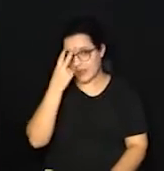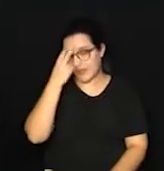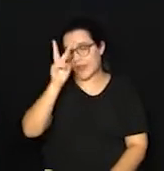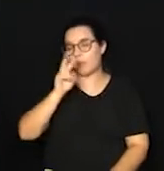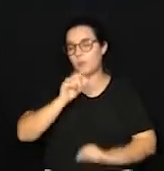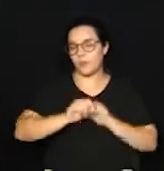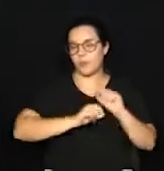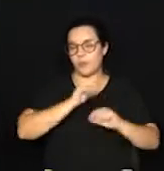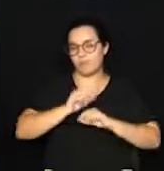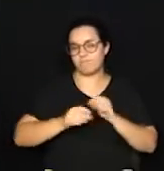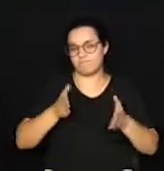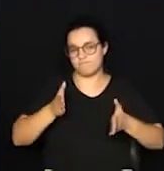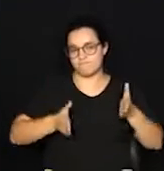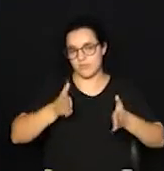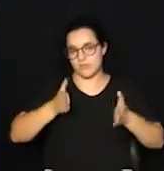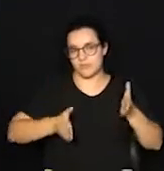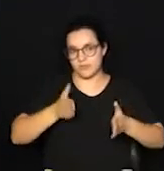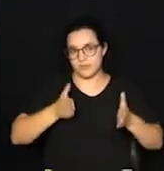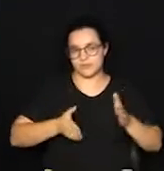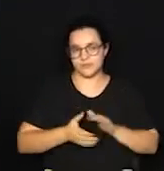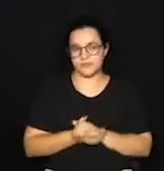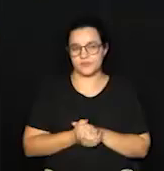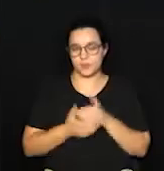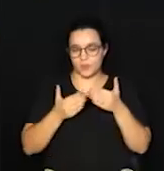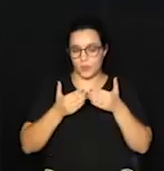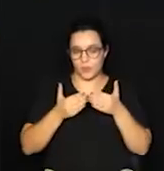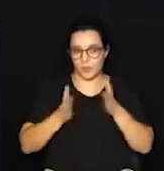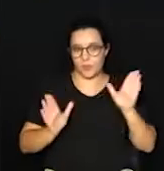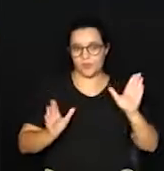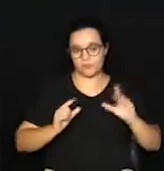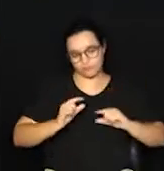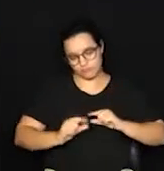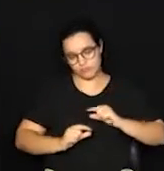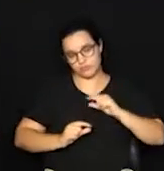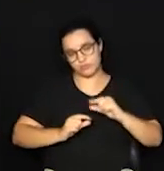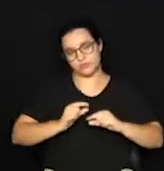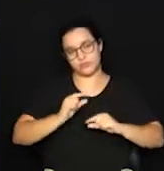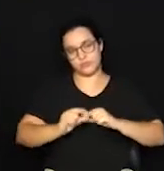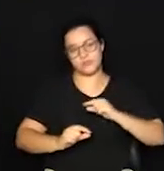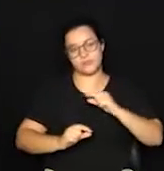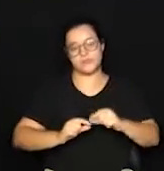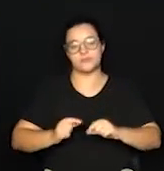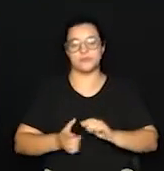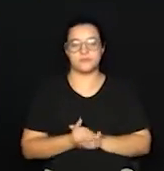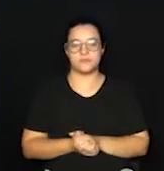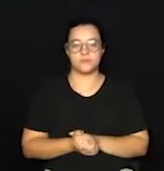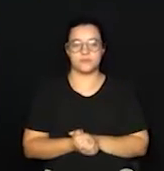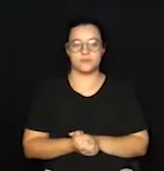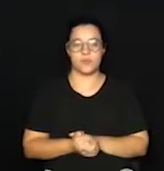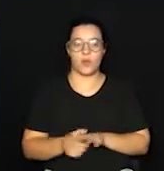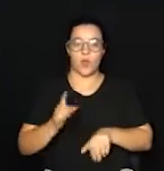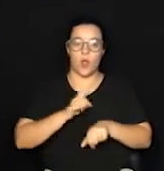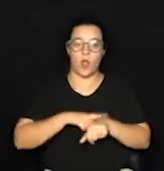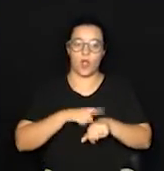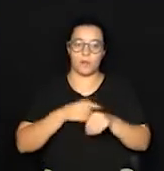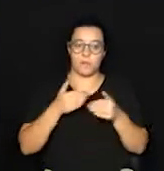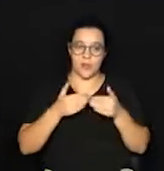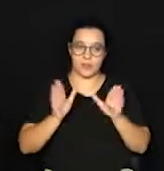que neste momento em que essa abertura acontece gradualmente, o funcionamento será